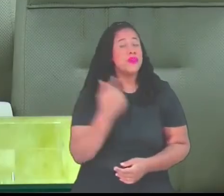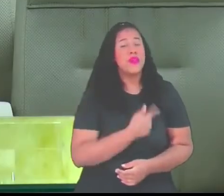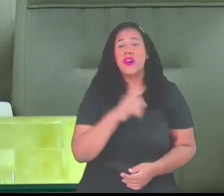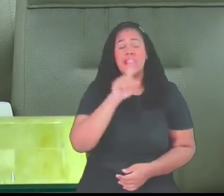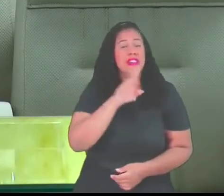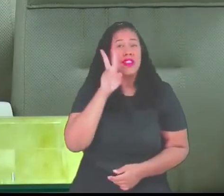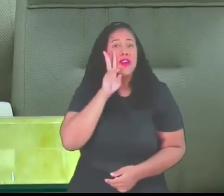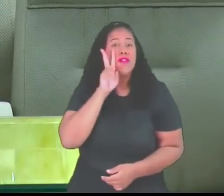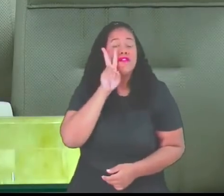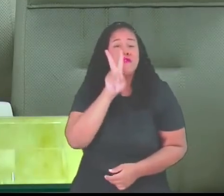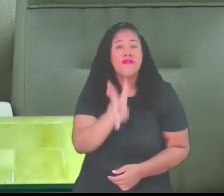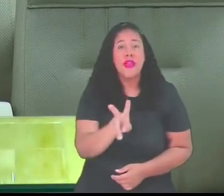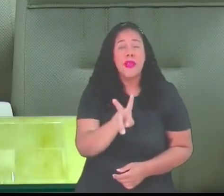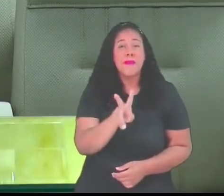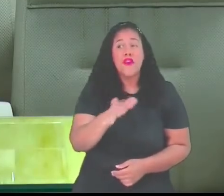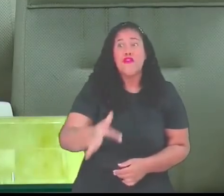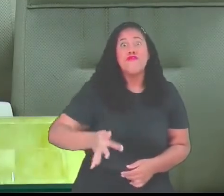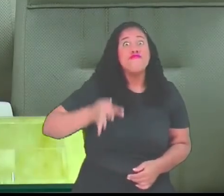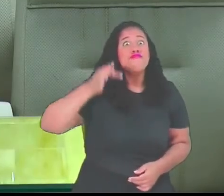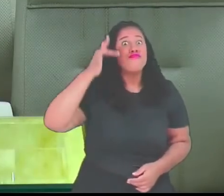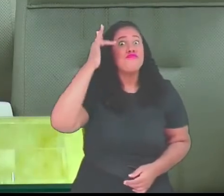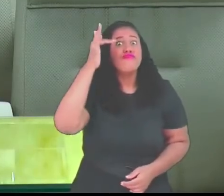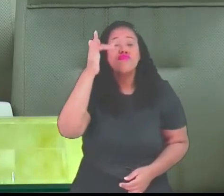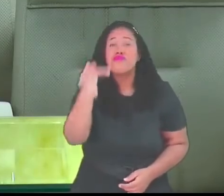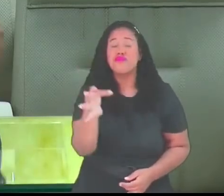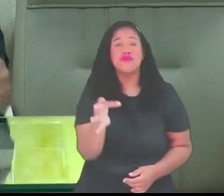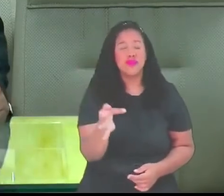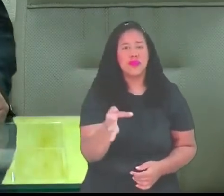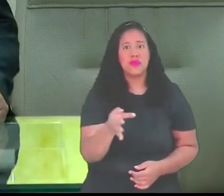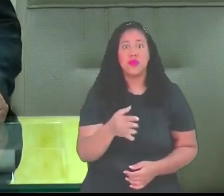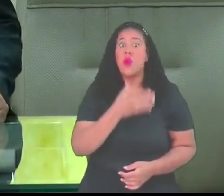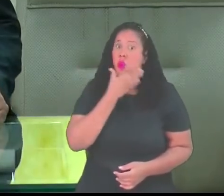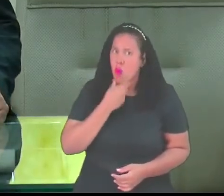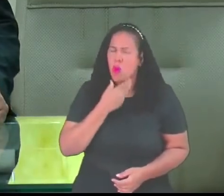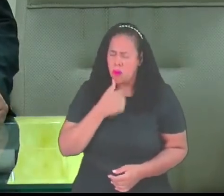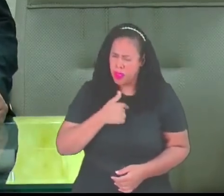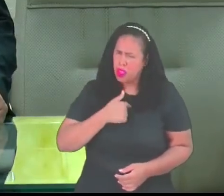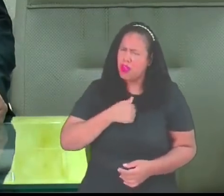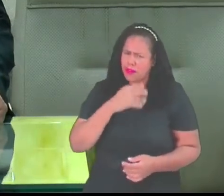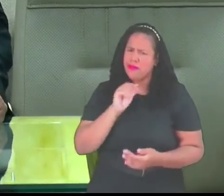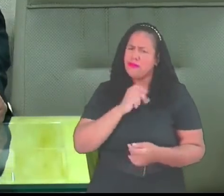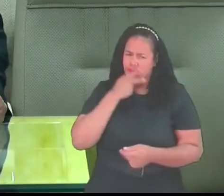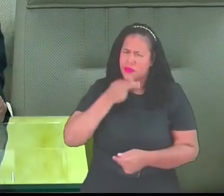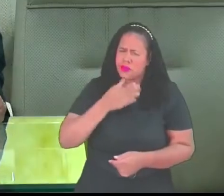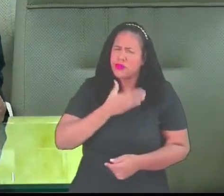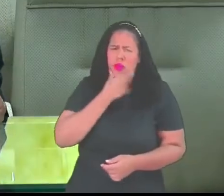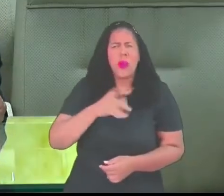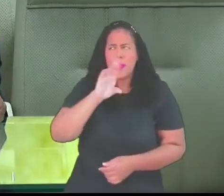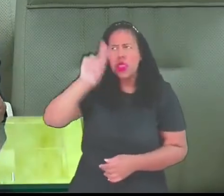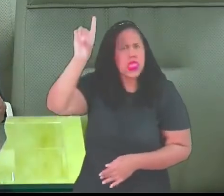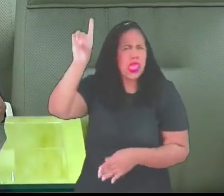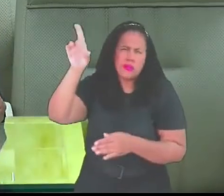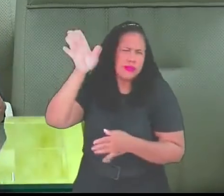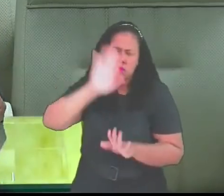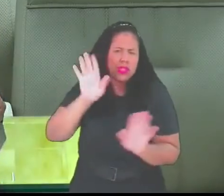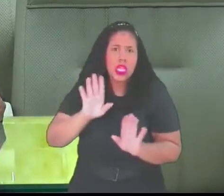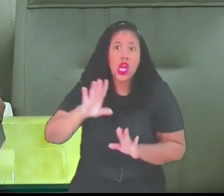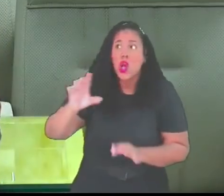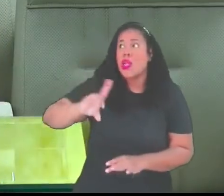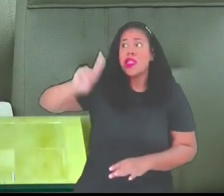vemos perspectivas humanas, humanas estou falando. Não estou falando de Deus, Deus está além